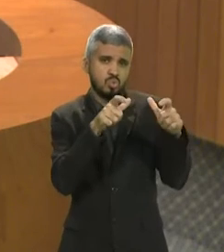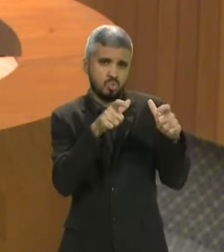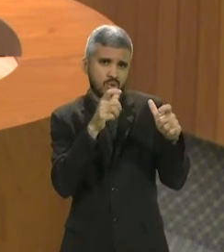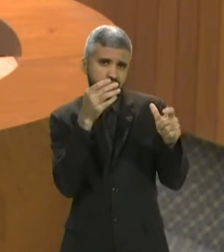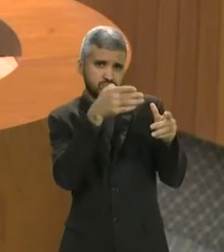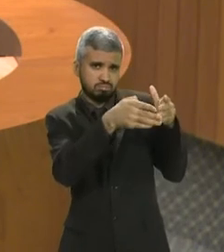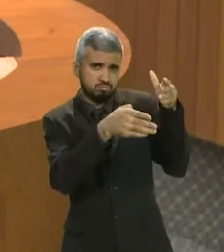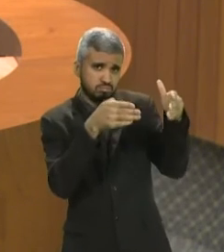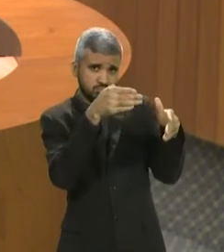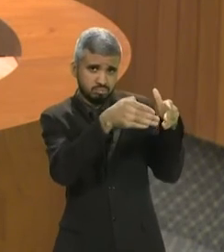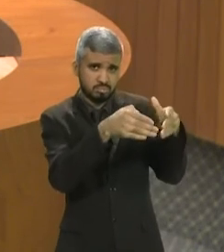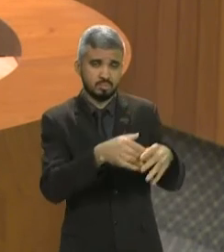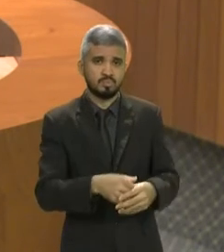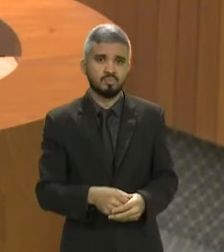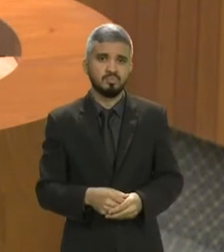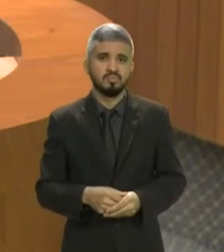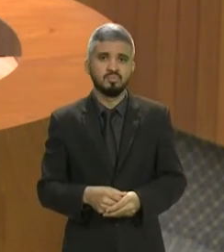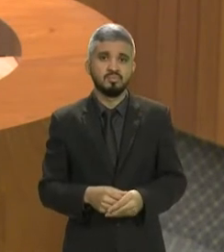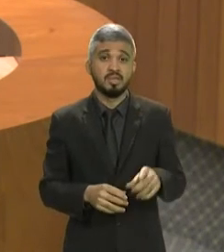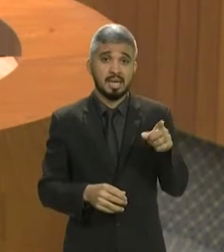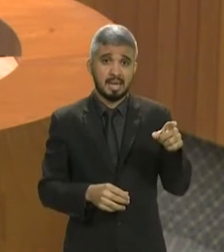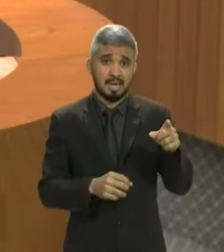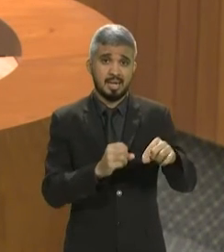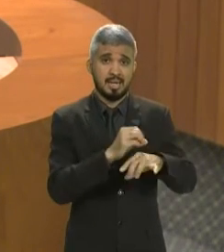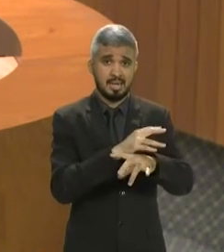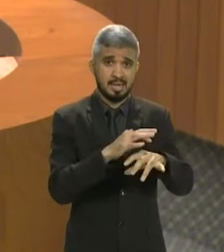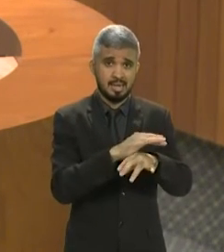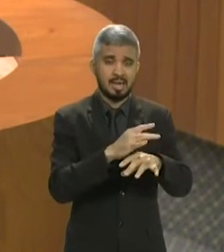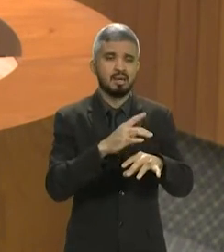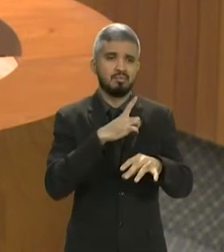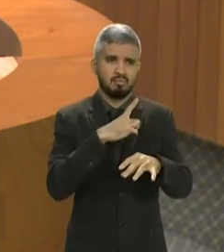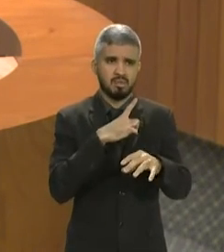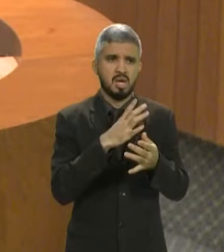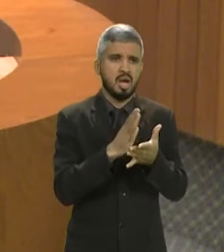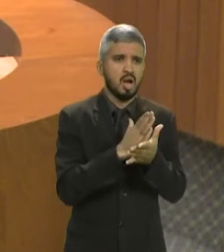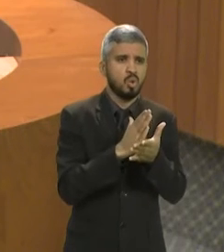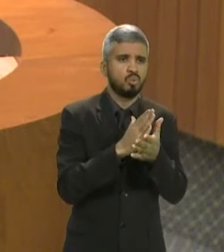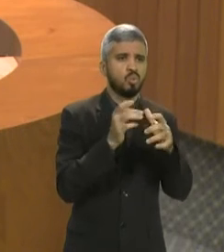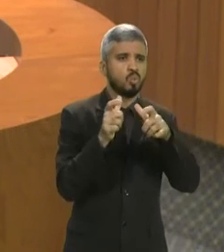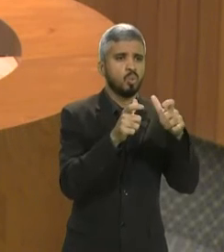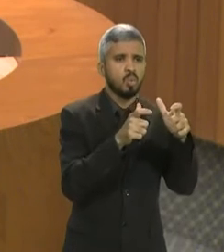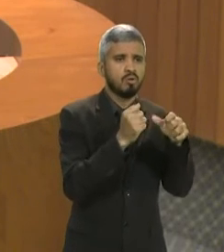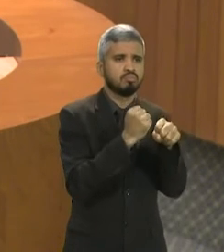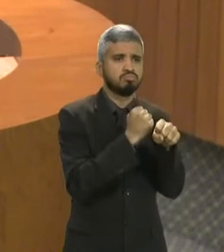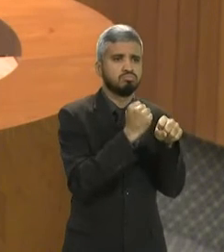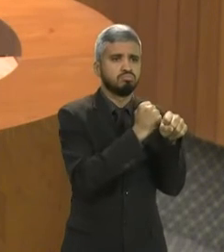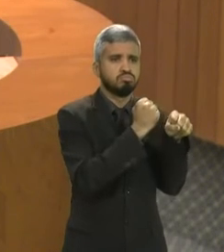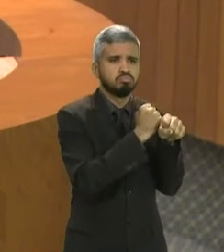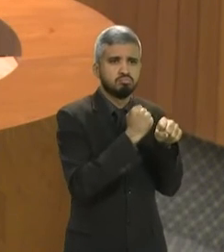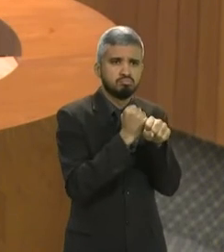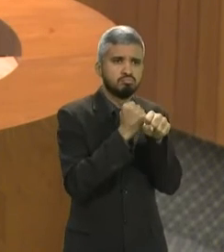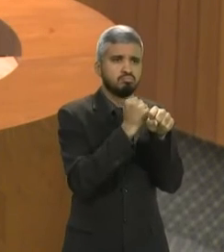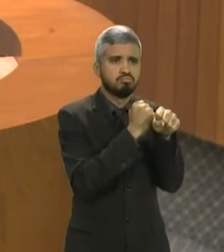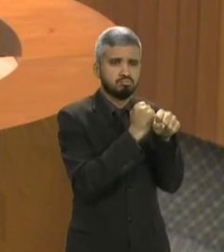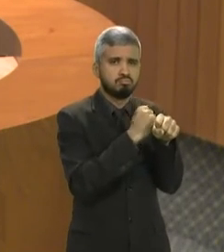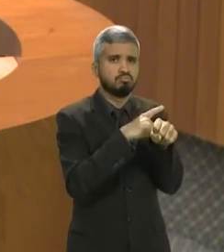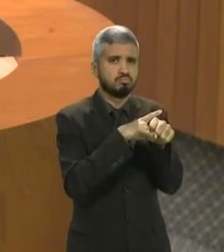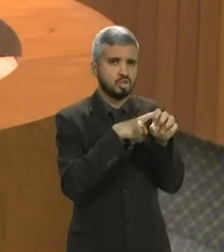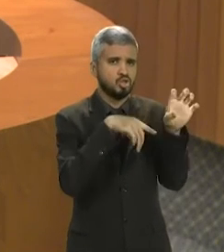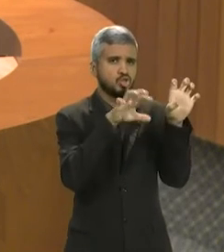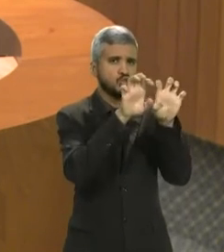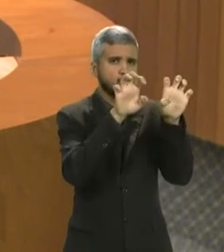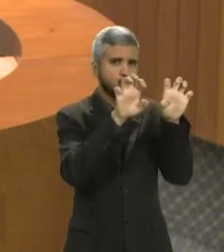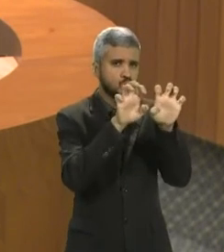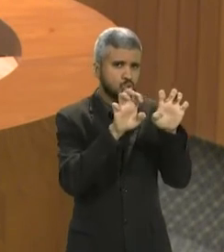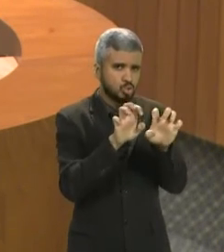algumas revitalizações lá, estão sendo feitas novas estruturas lá na cidade